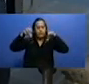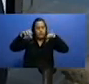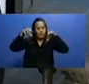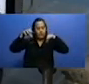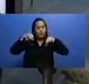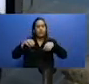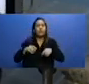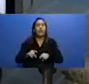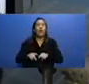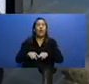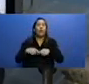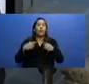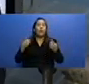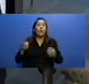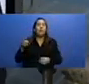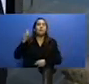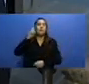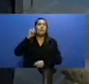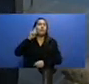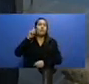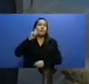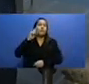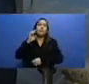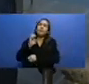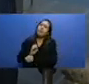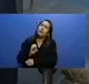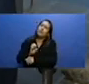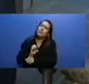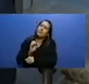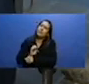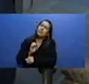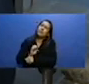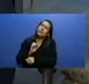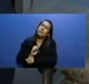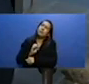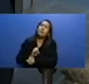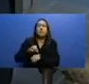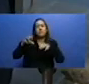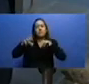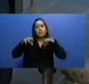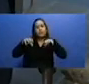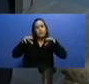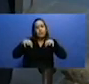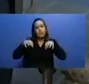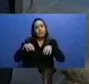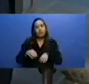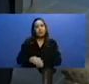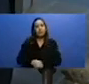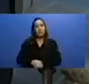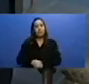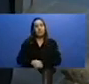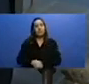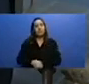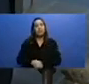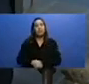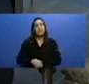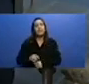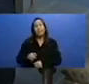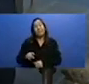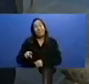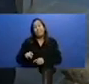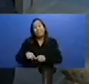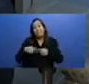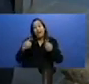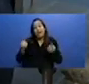que você fique o dia todo esperando, ai, vai chover, o tempo tá seco, né? Uma chuvinha seria bem-vinda. E aí